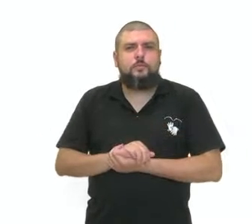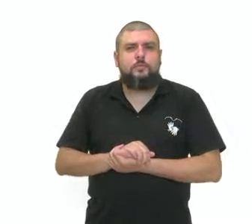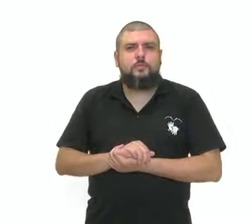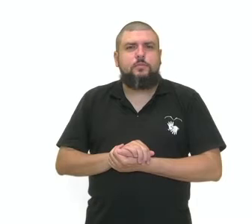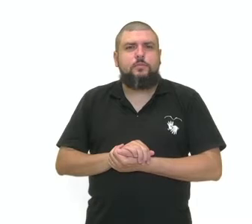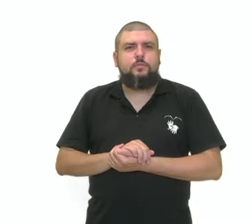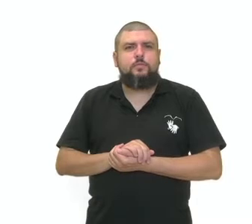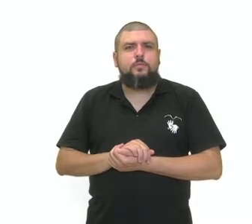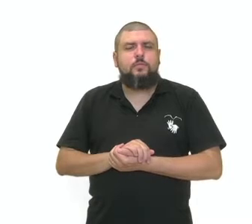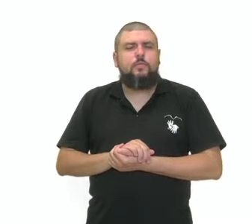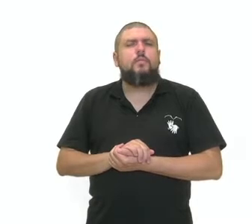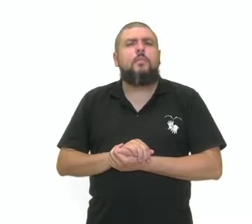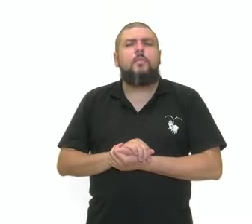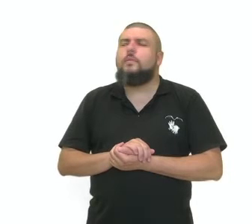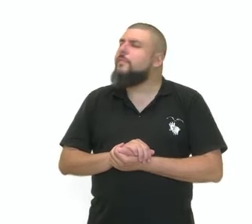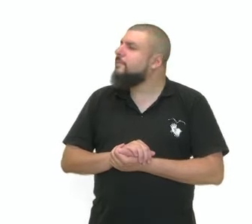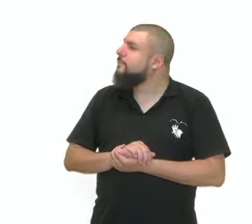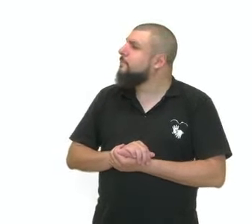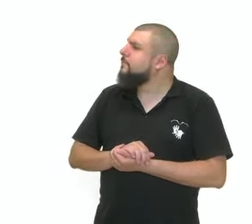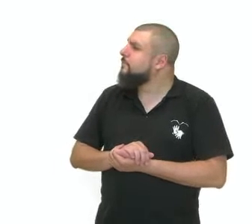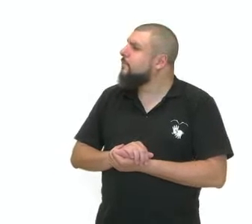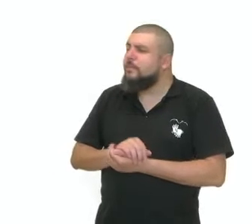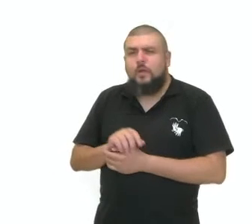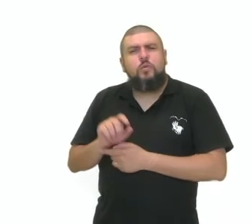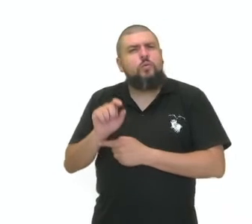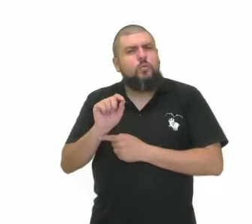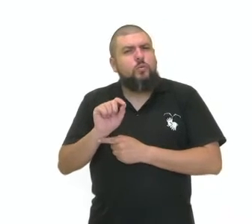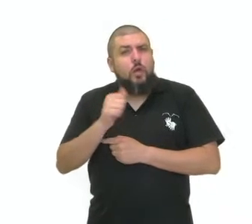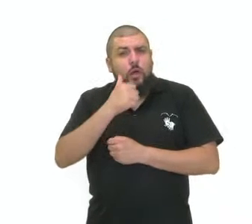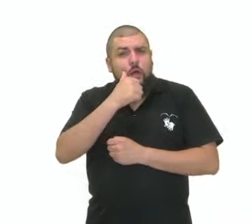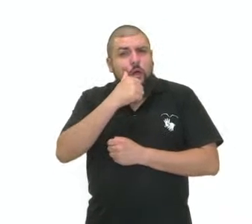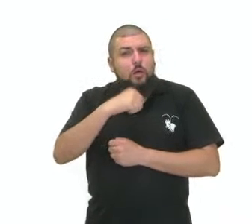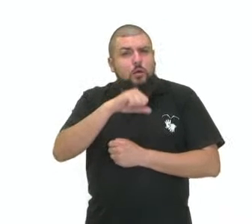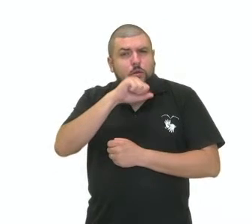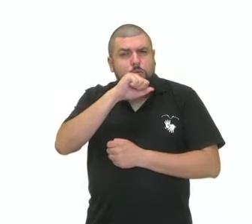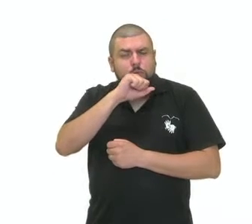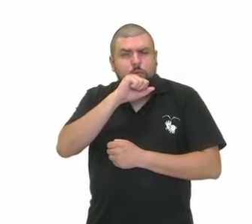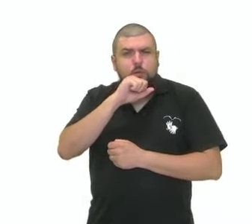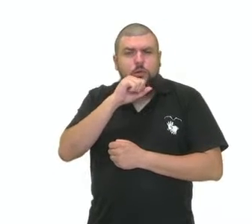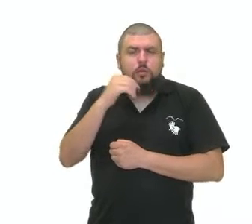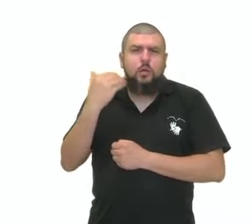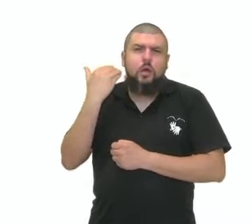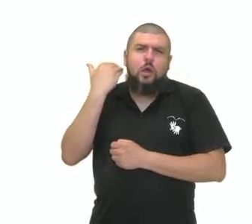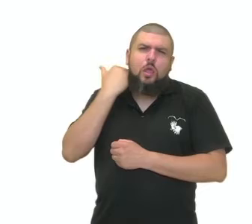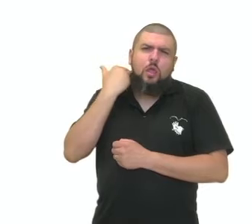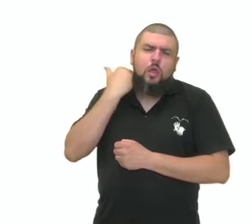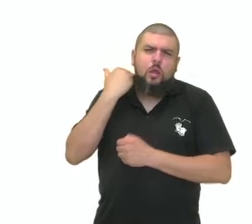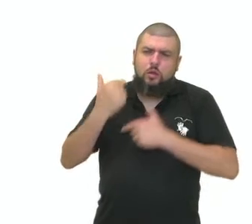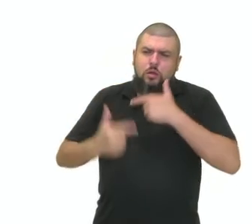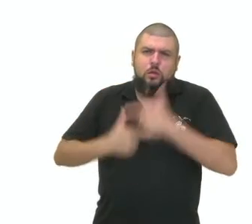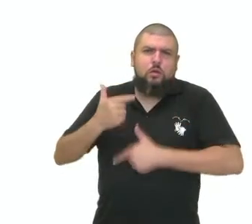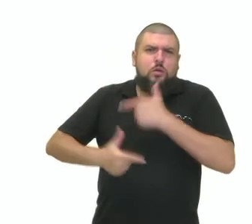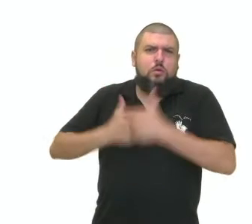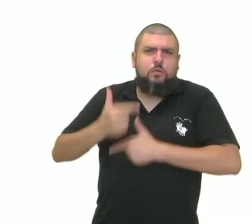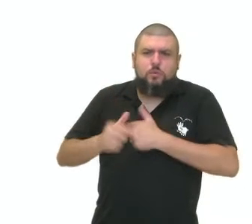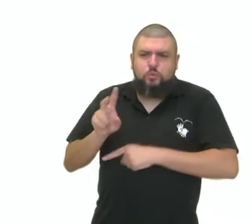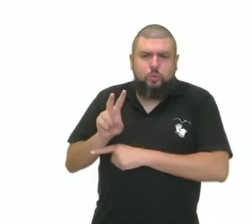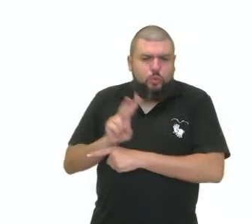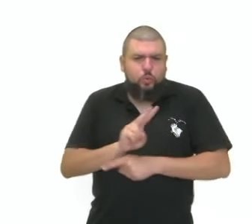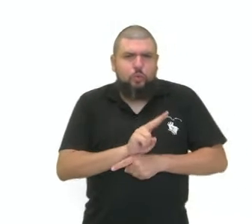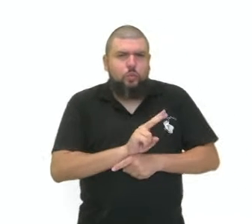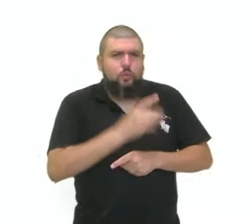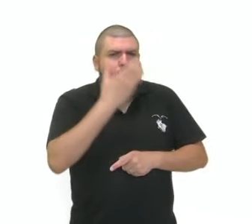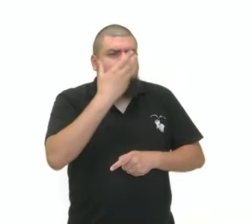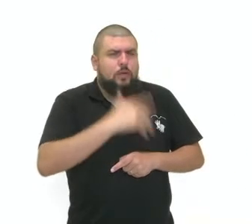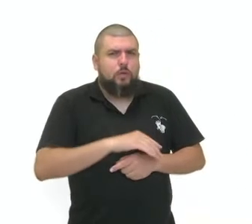O que se nota? Que ela está se desdobrando para cuidar das duas crianças e desempenhar o seu trabalho. Está